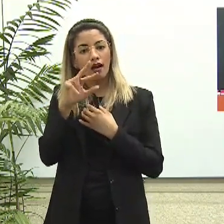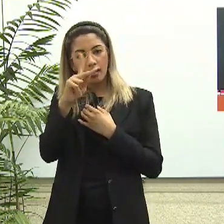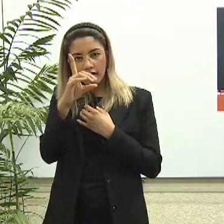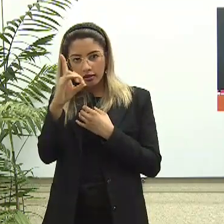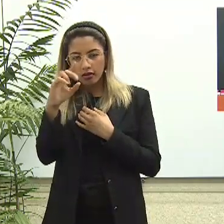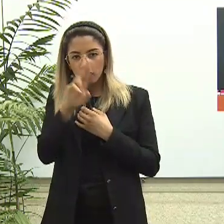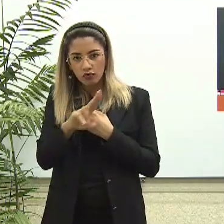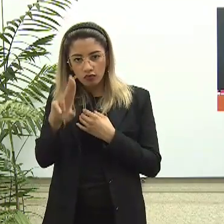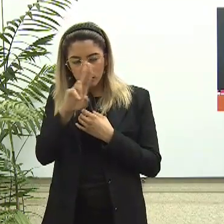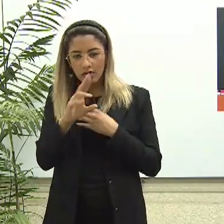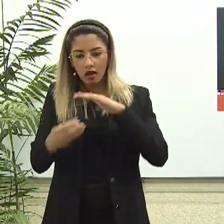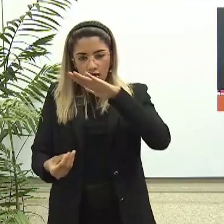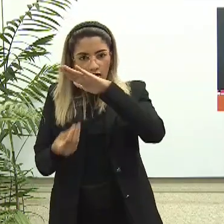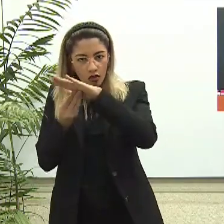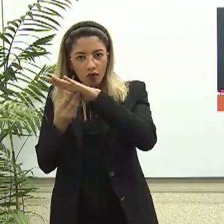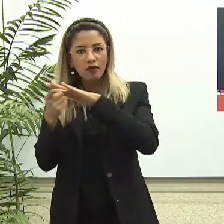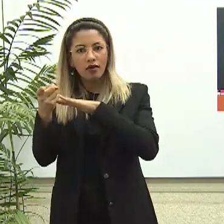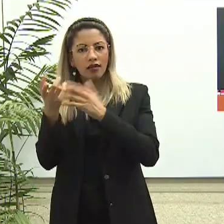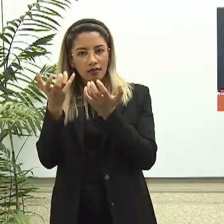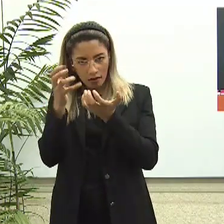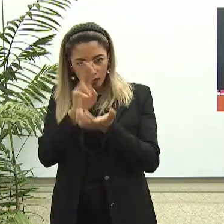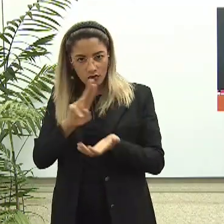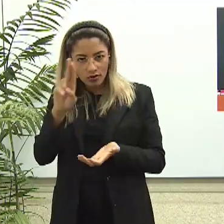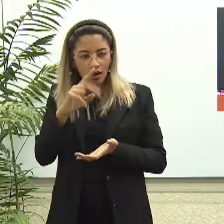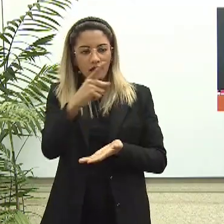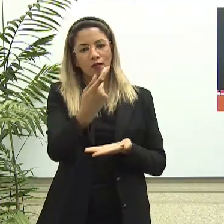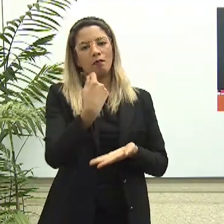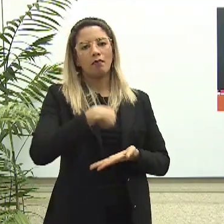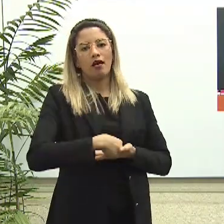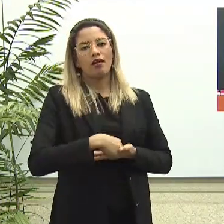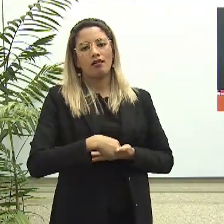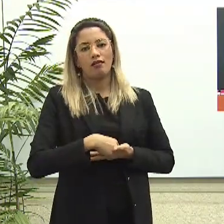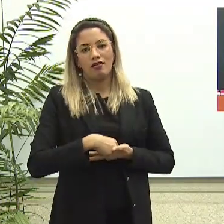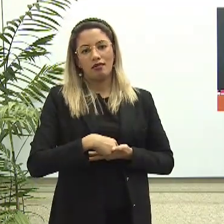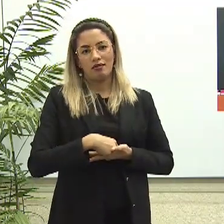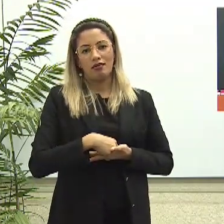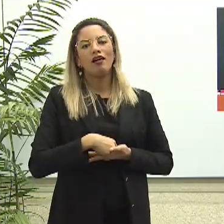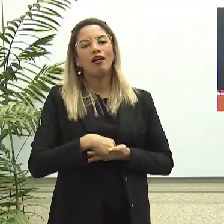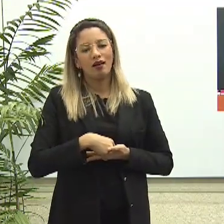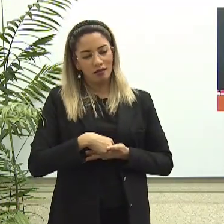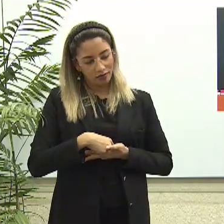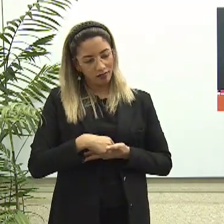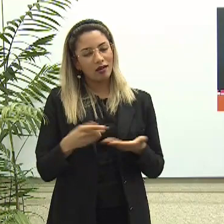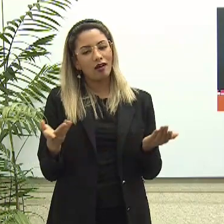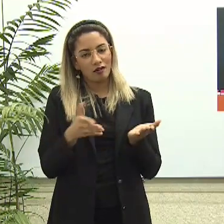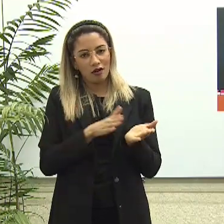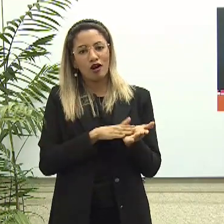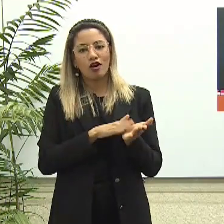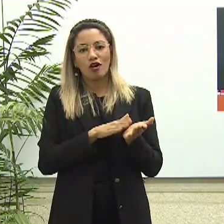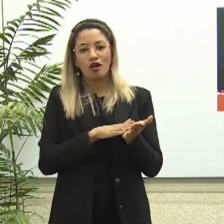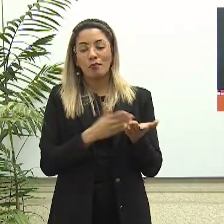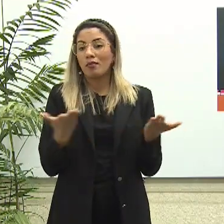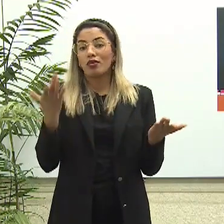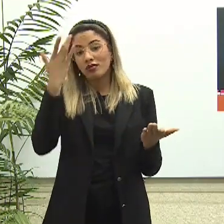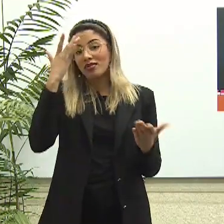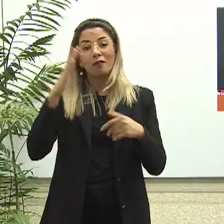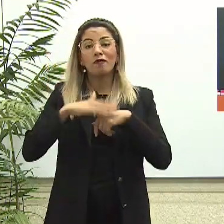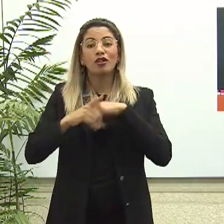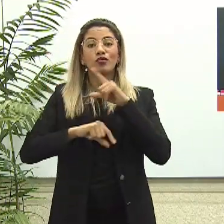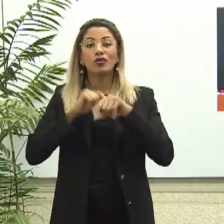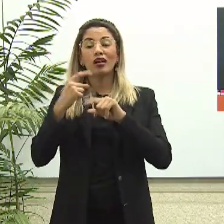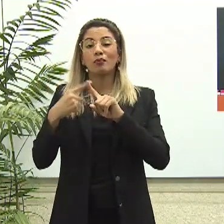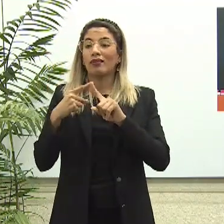a nuvem Como o Sérgio colocou é um grande HD em algum lugar e agora a Google tá cobrando a conta e ninguém sabe o que faz porque você